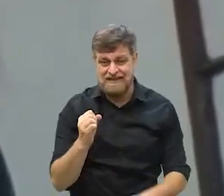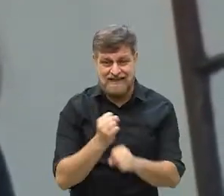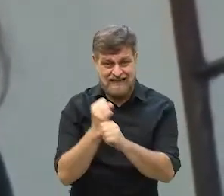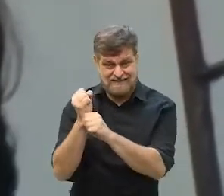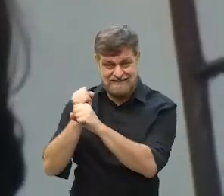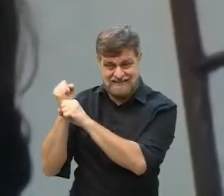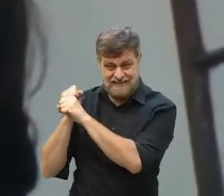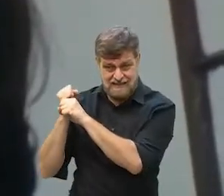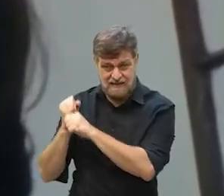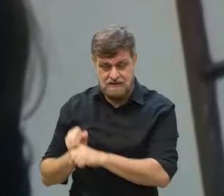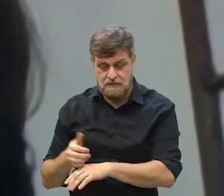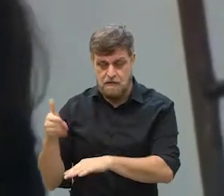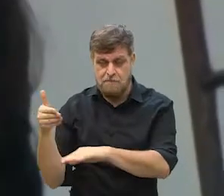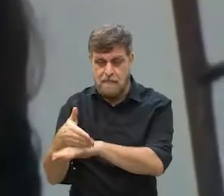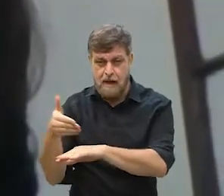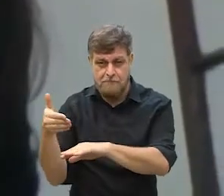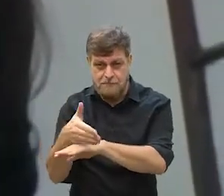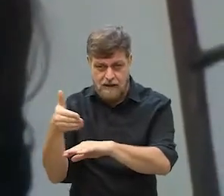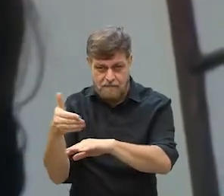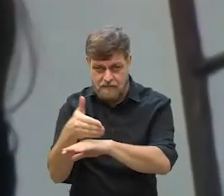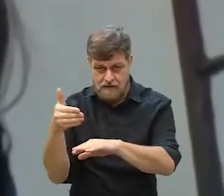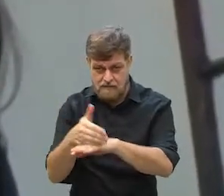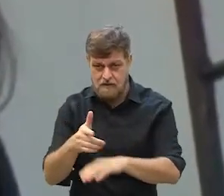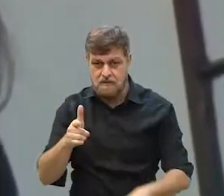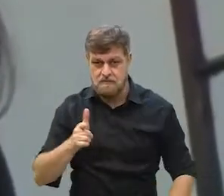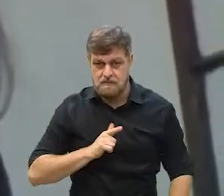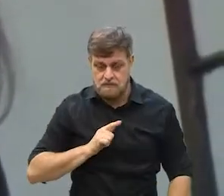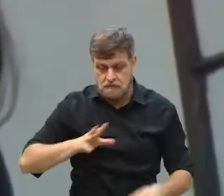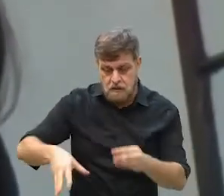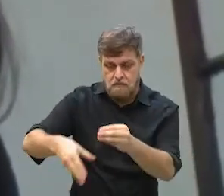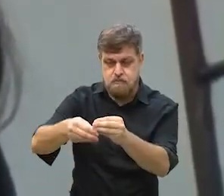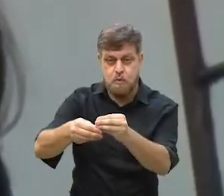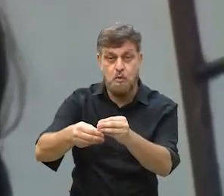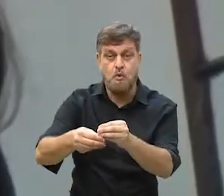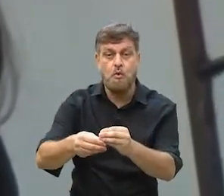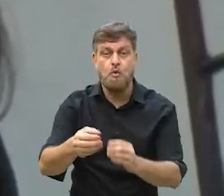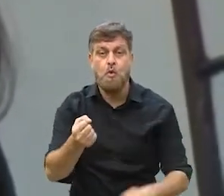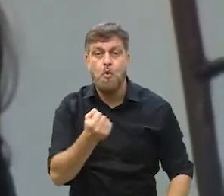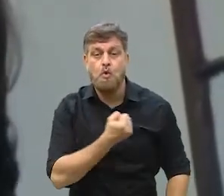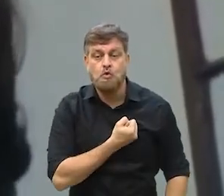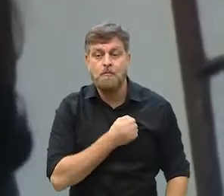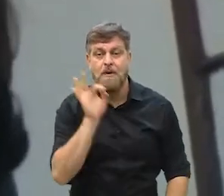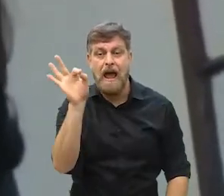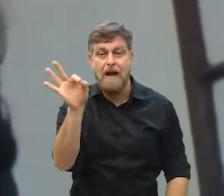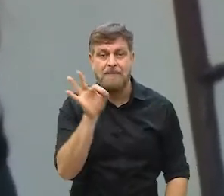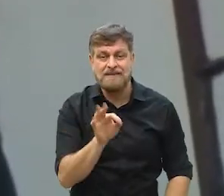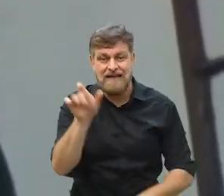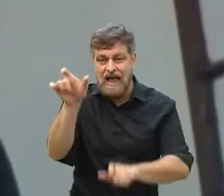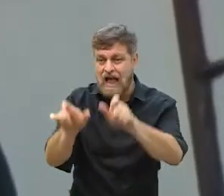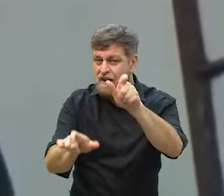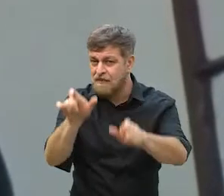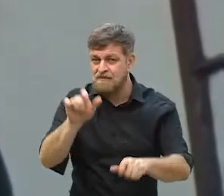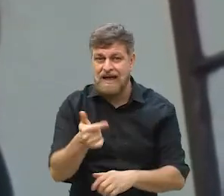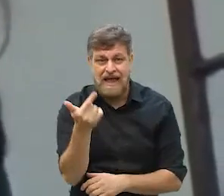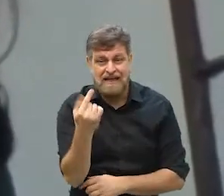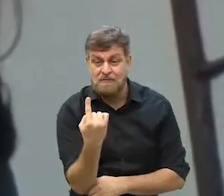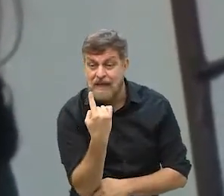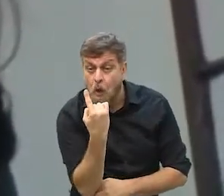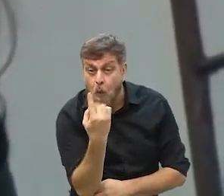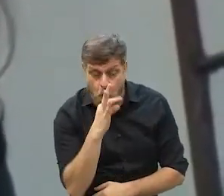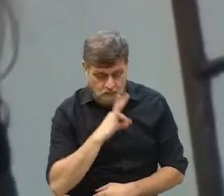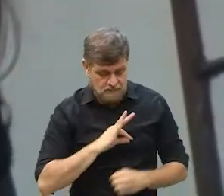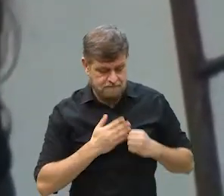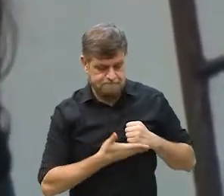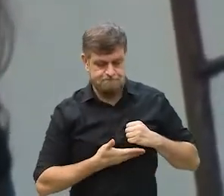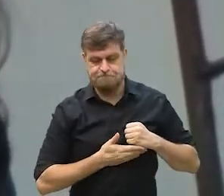década, ingressaram ou engrossaram o rol, a porcentagem de pessoas que não chegam a 1